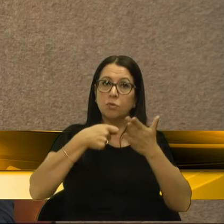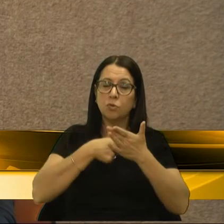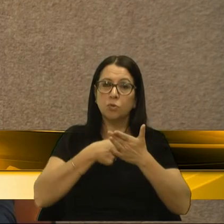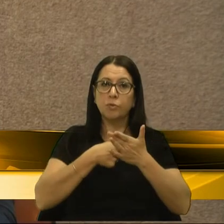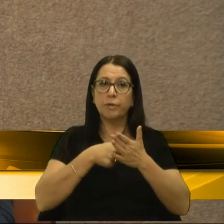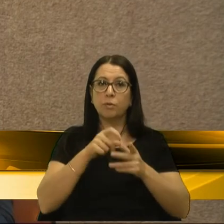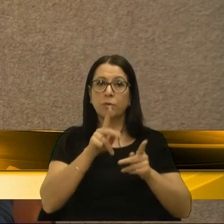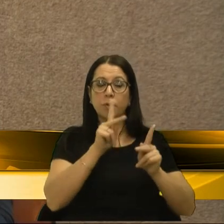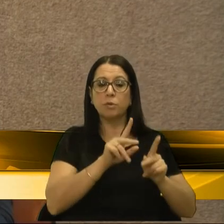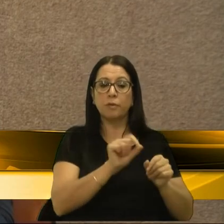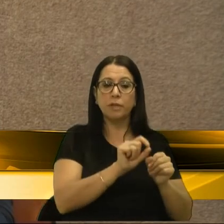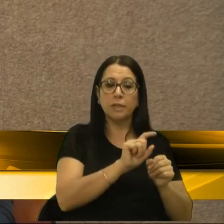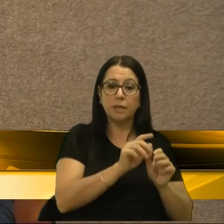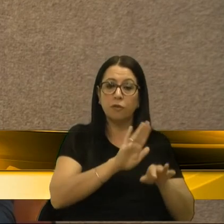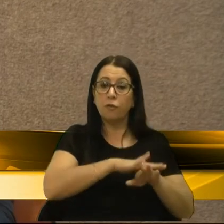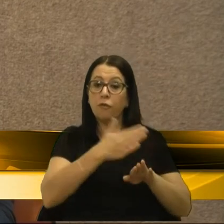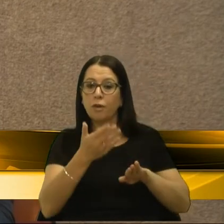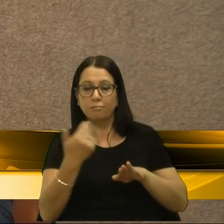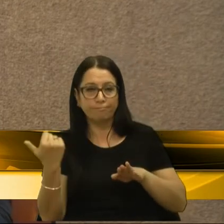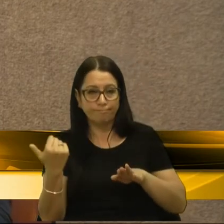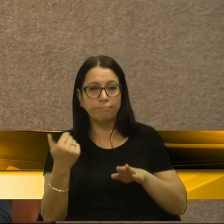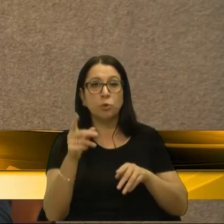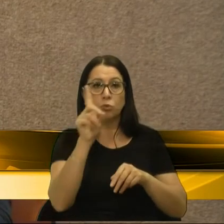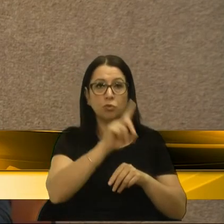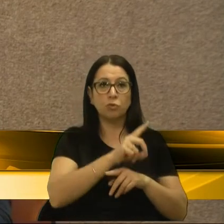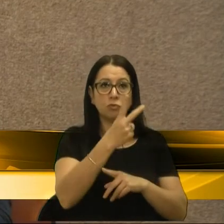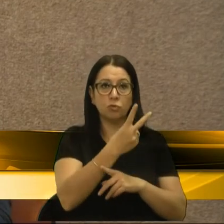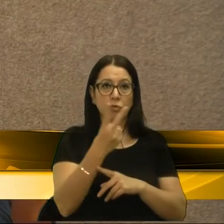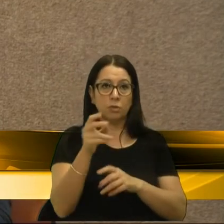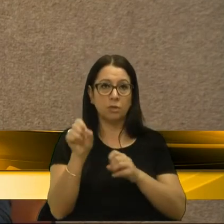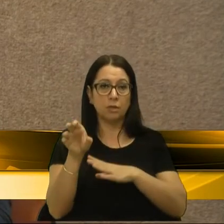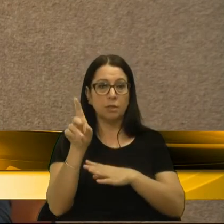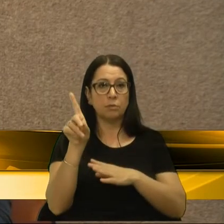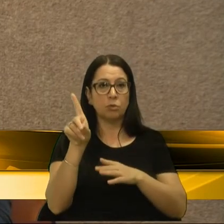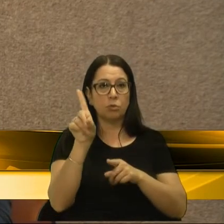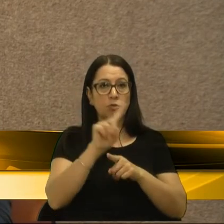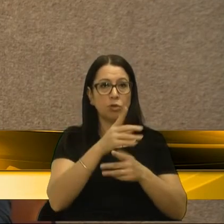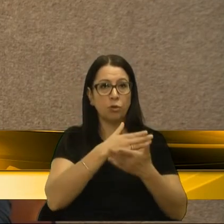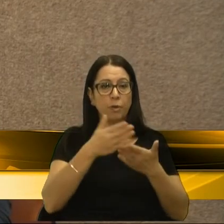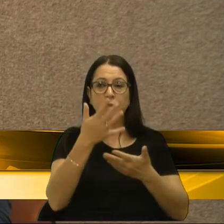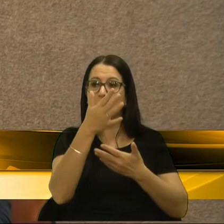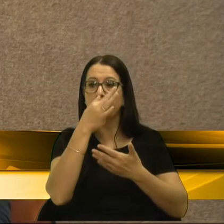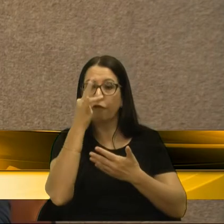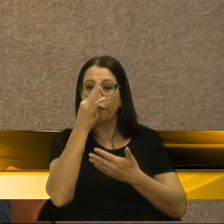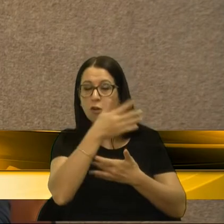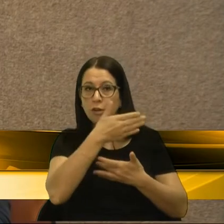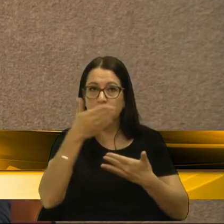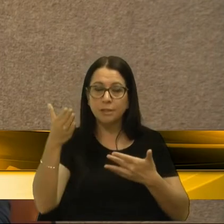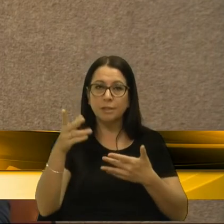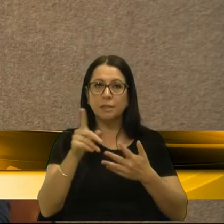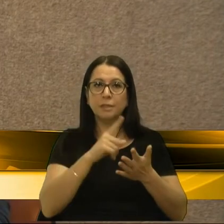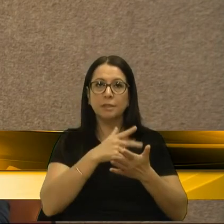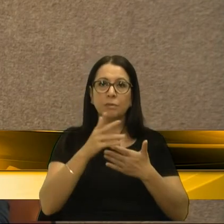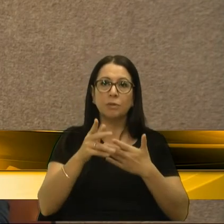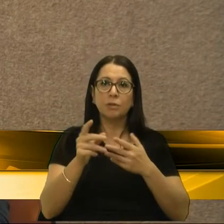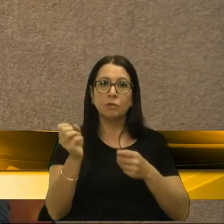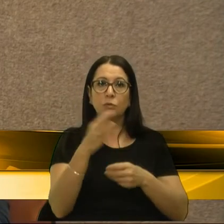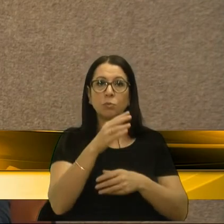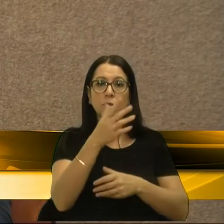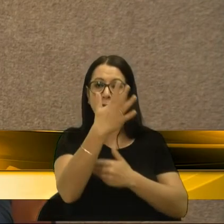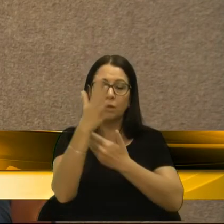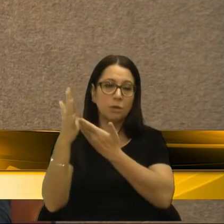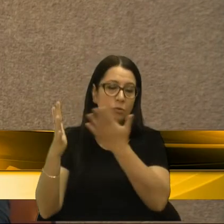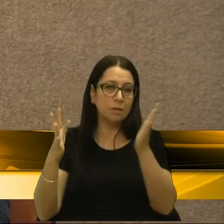sectarismo e exclusão. No dia 22 de setembro, marca o início da primavera, estação associada ao renascimento e à renovação da